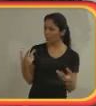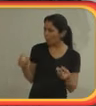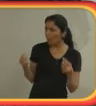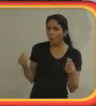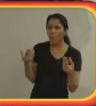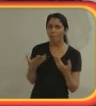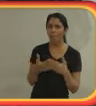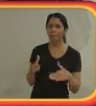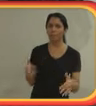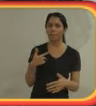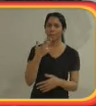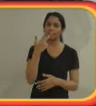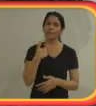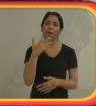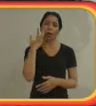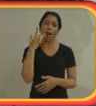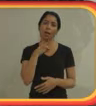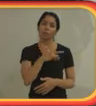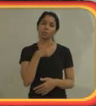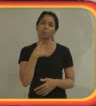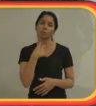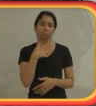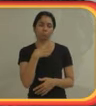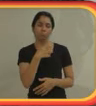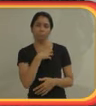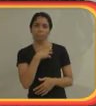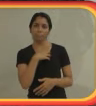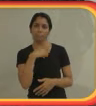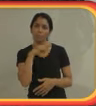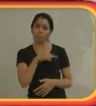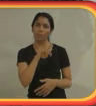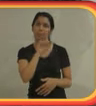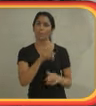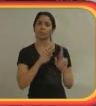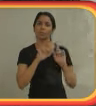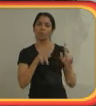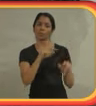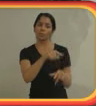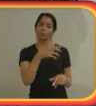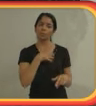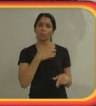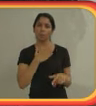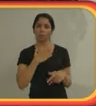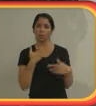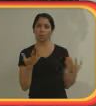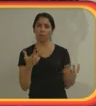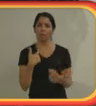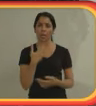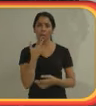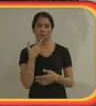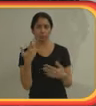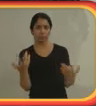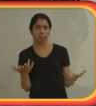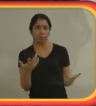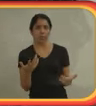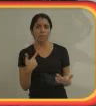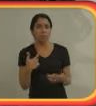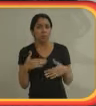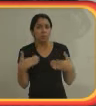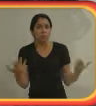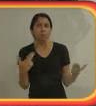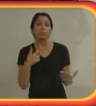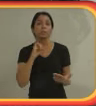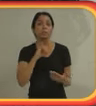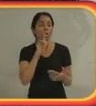fui e falei, como assim? Ele falou, eu acho que o que eu sinto por você é diferente do que você sente por mim. Aí eu